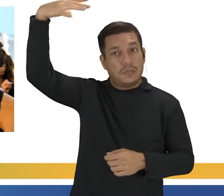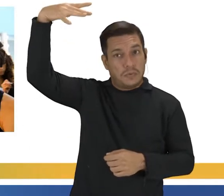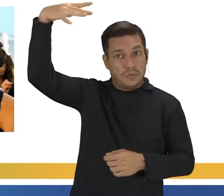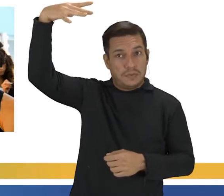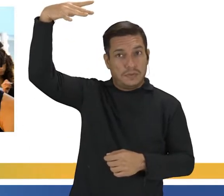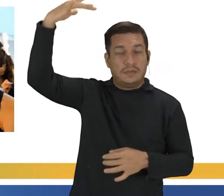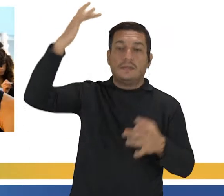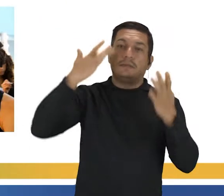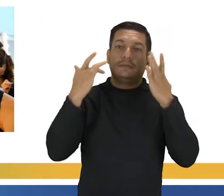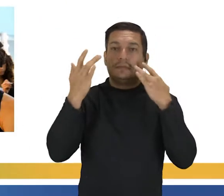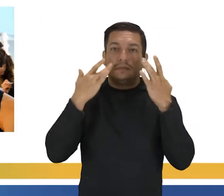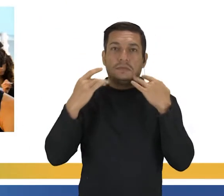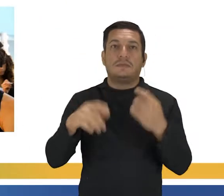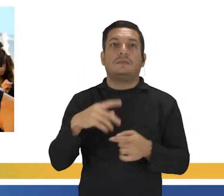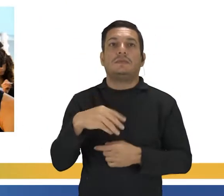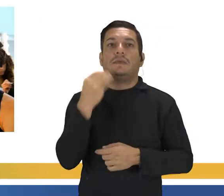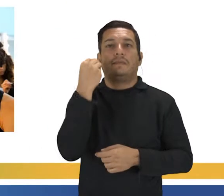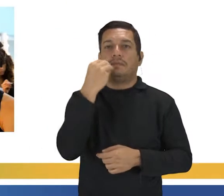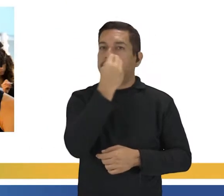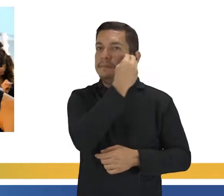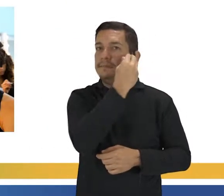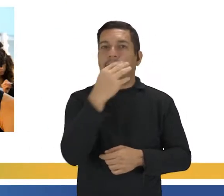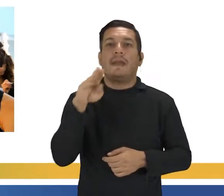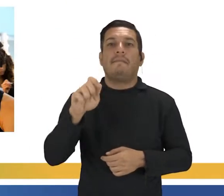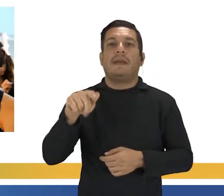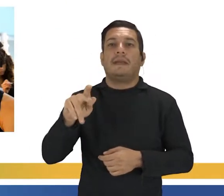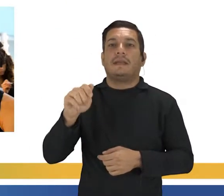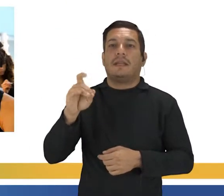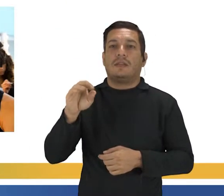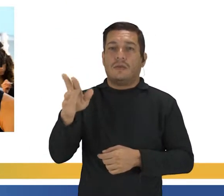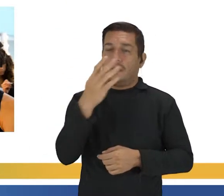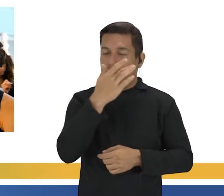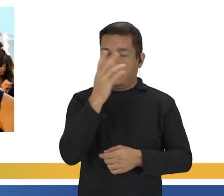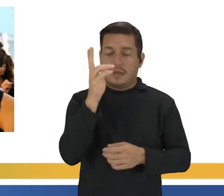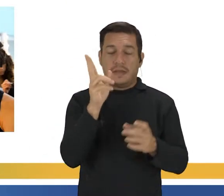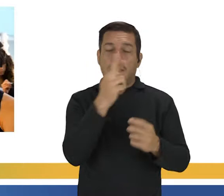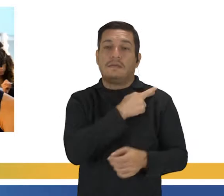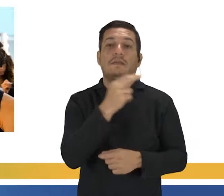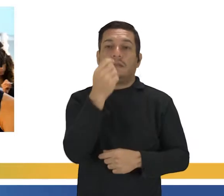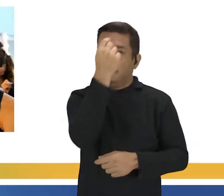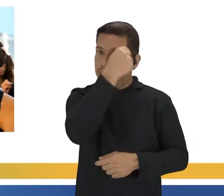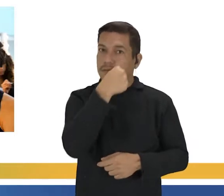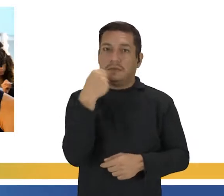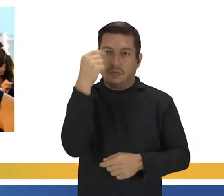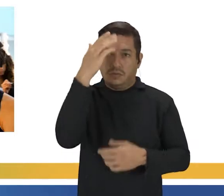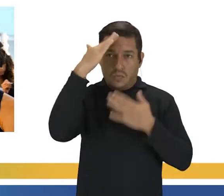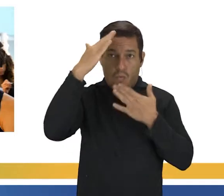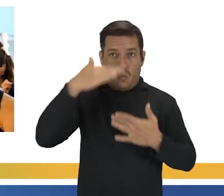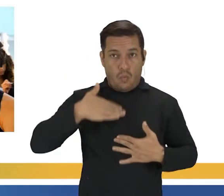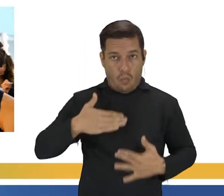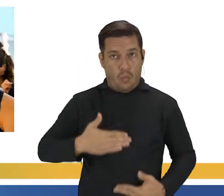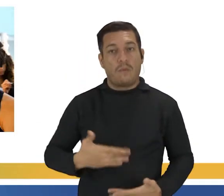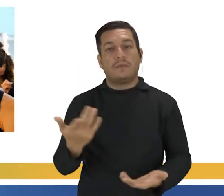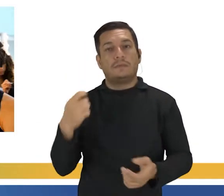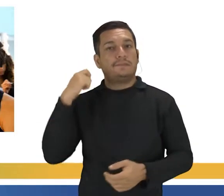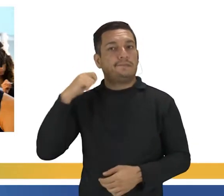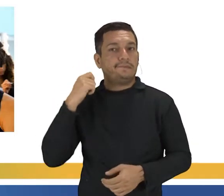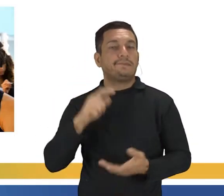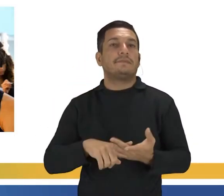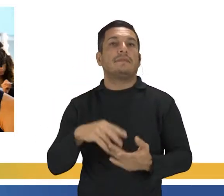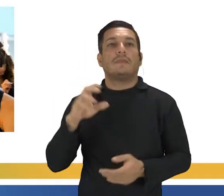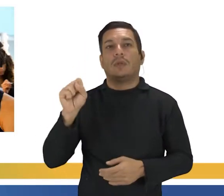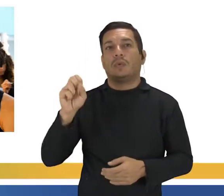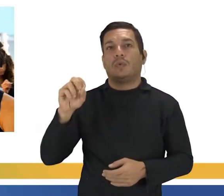peça teatral. O maquiador é o responsável pela pintura do rosto ou do corpo dos atores e atrizes. E